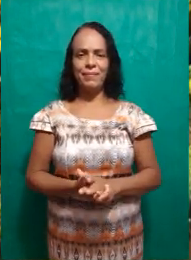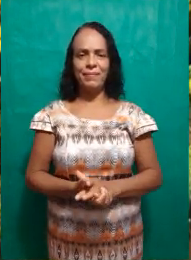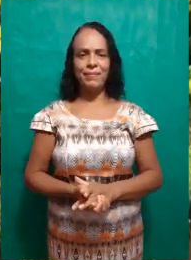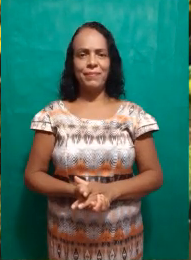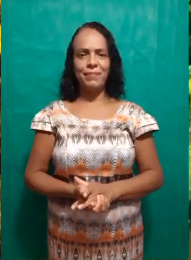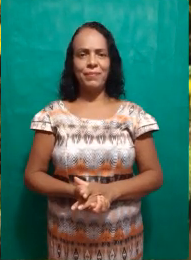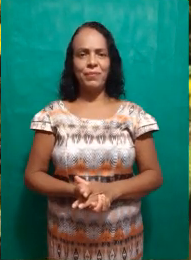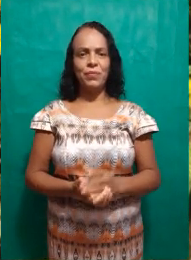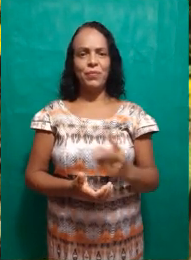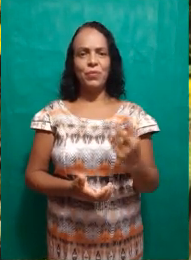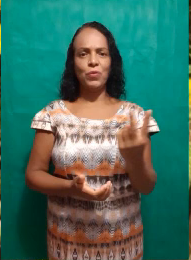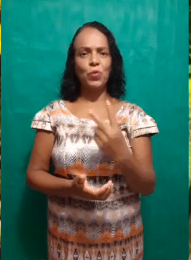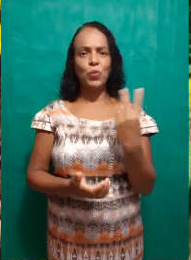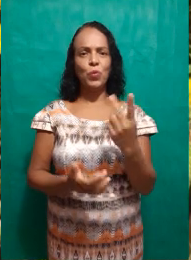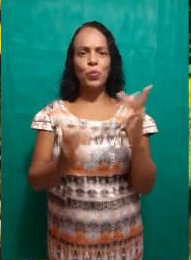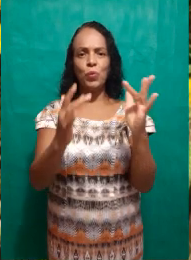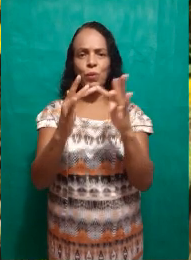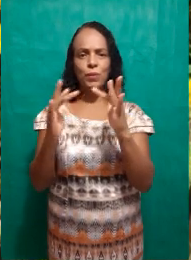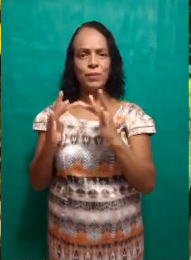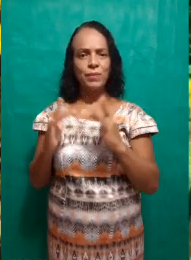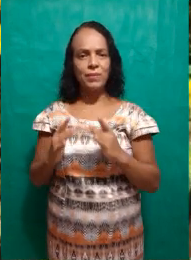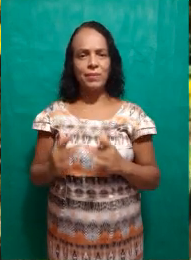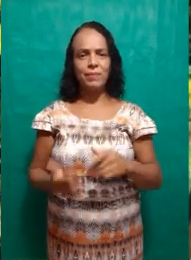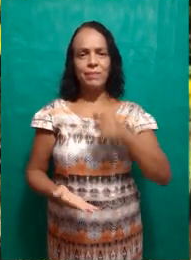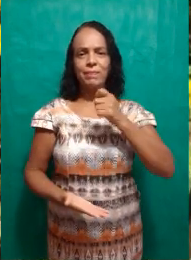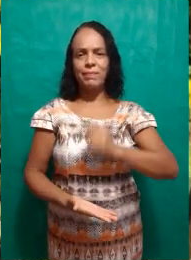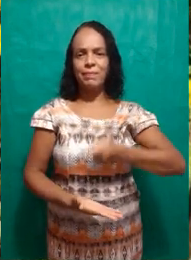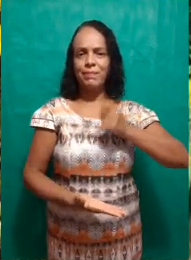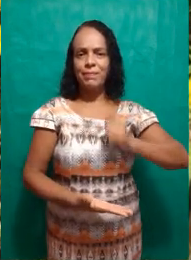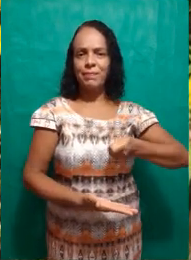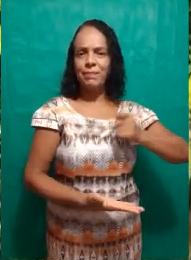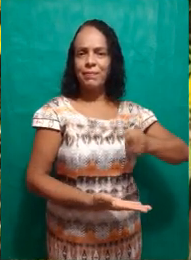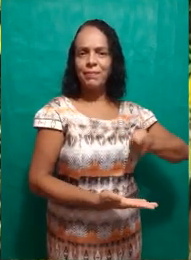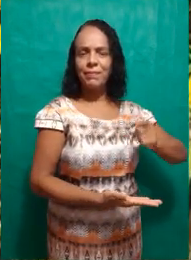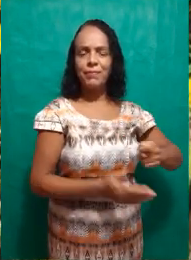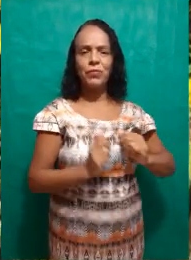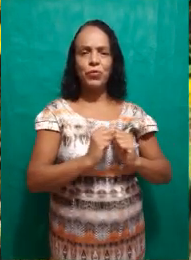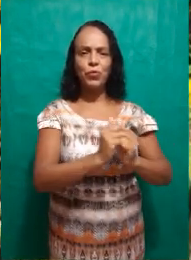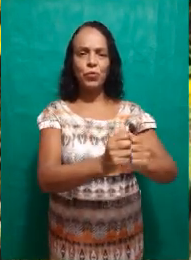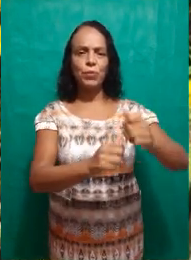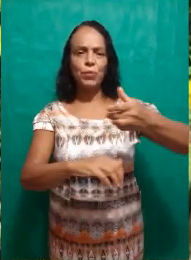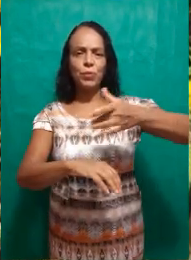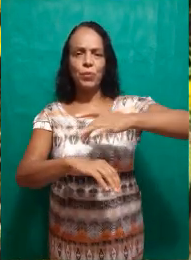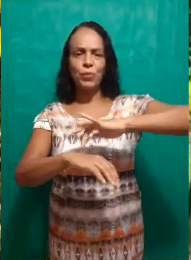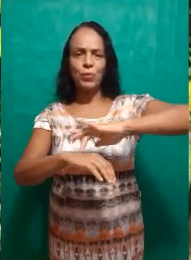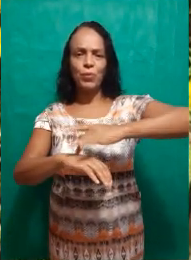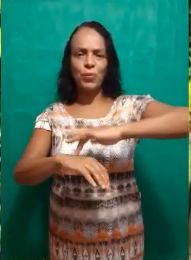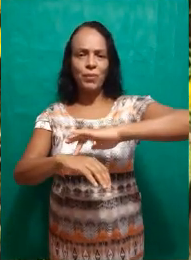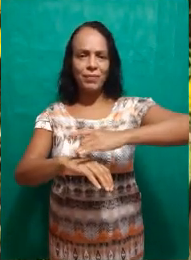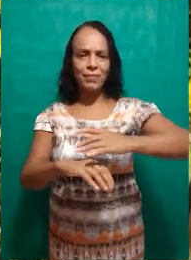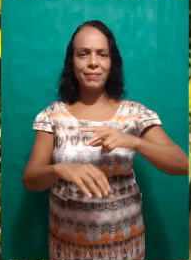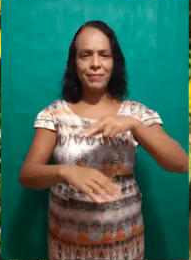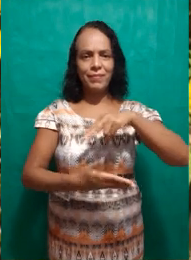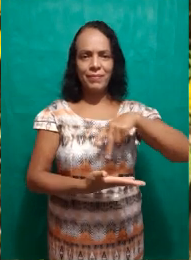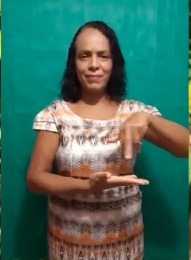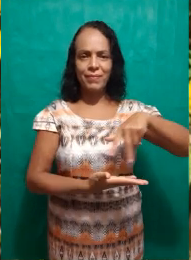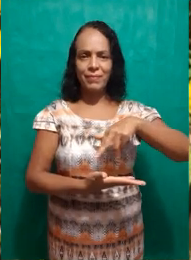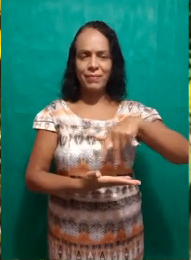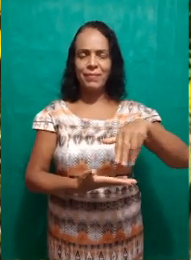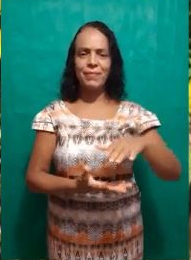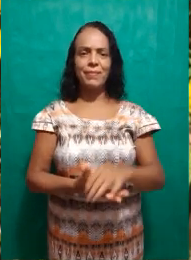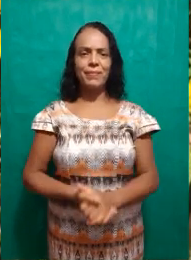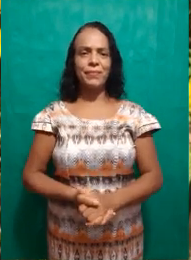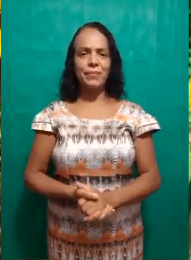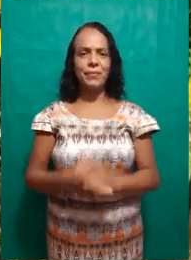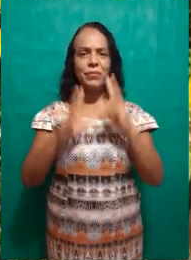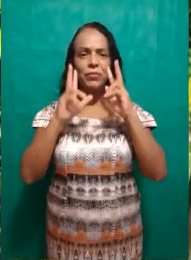dentro e inserido no baiado que ele assistiu junto com a rainha, quando pôde